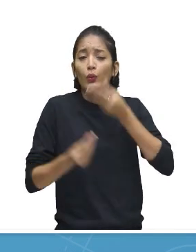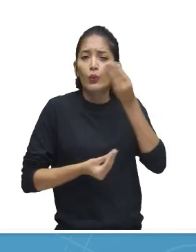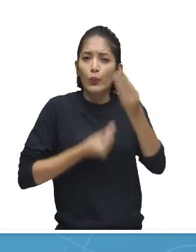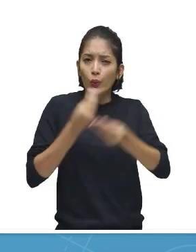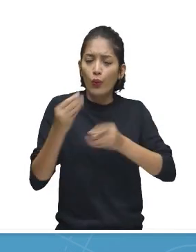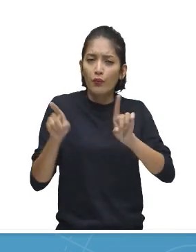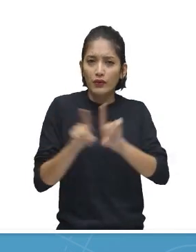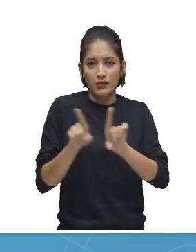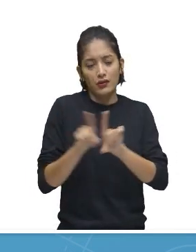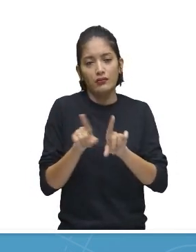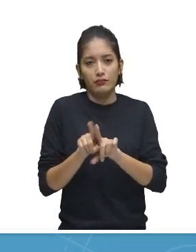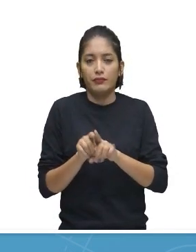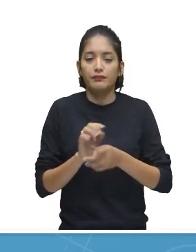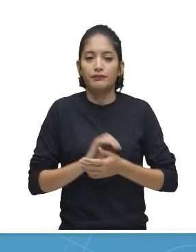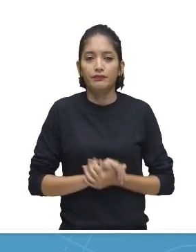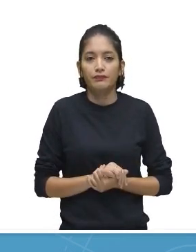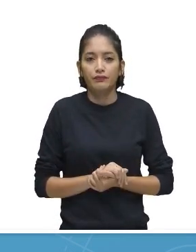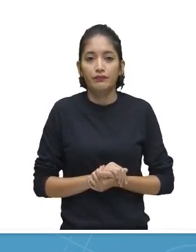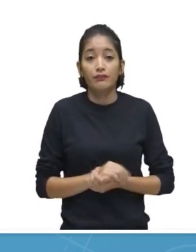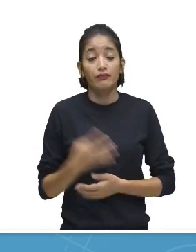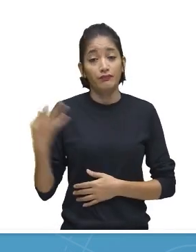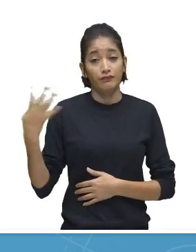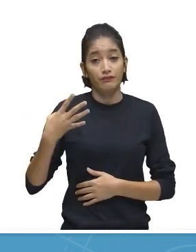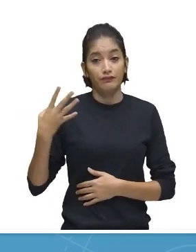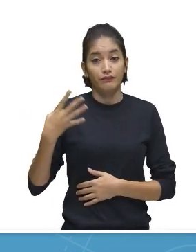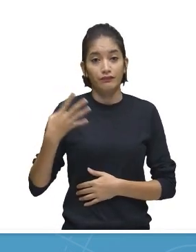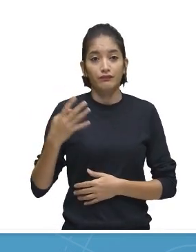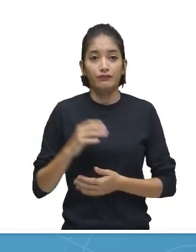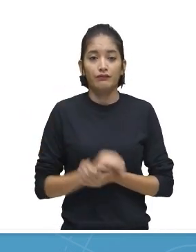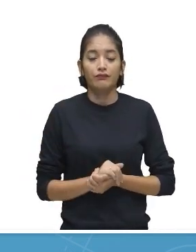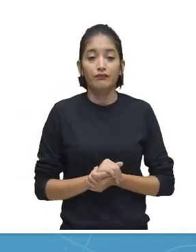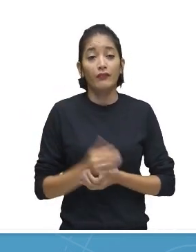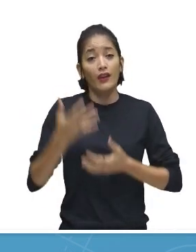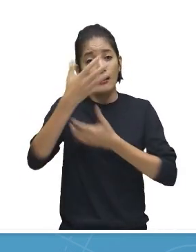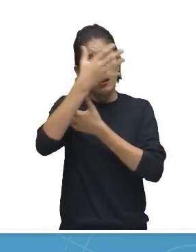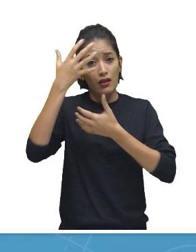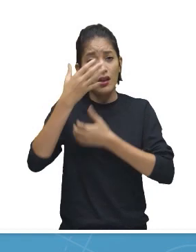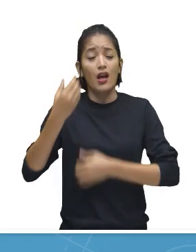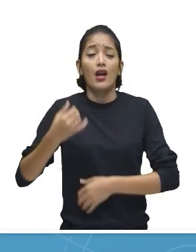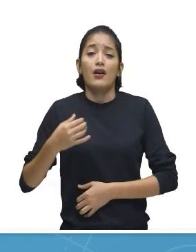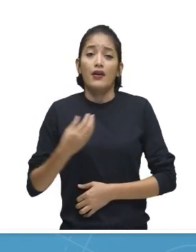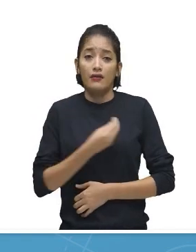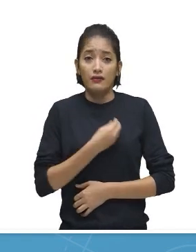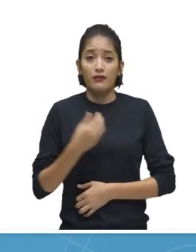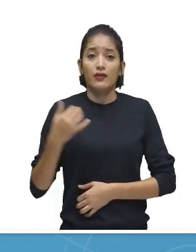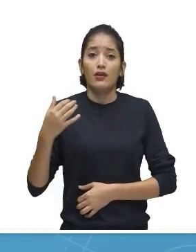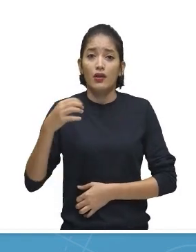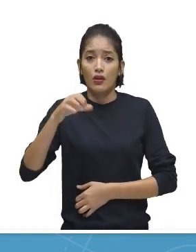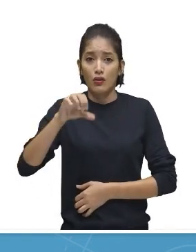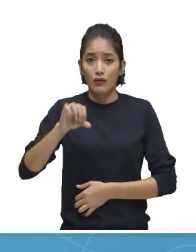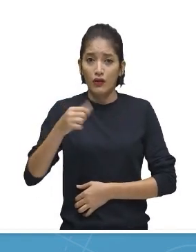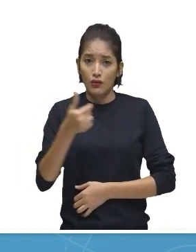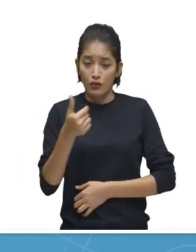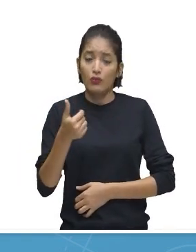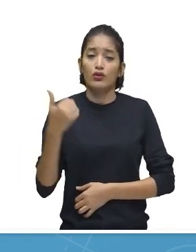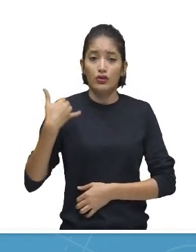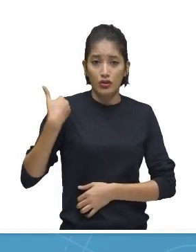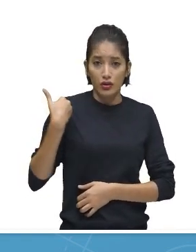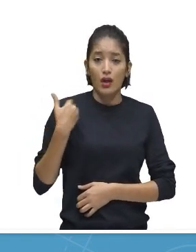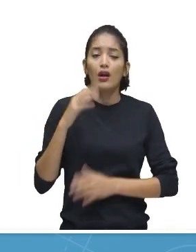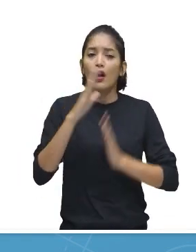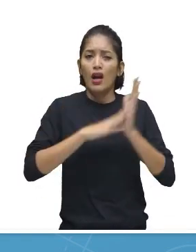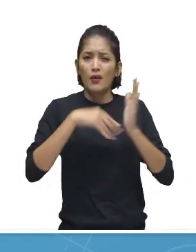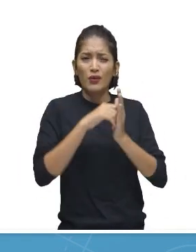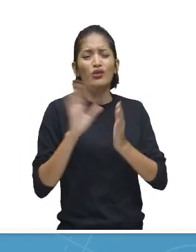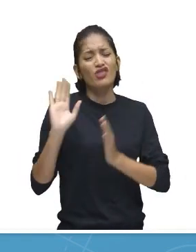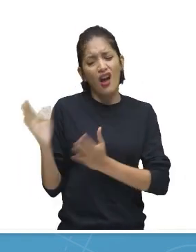vocês desenhariam essa obra. E a quarta, Pablo Picasso viveu 92 anos e pintou desde